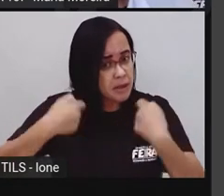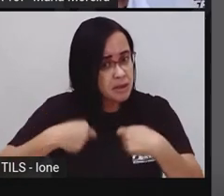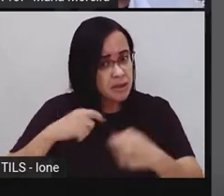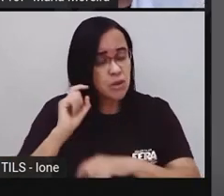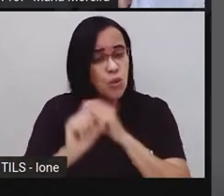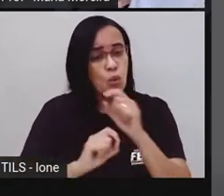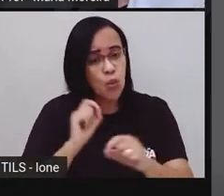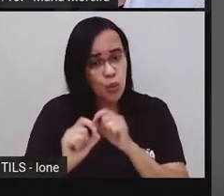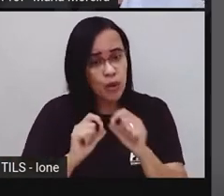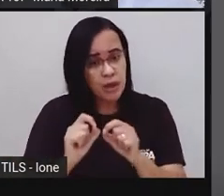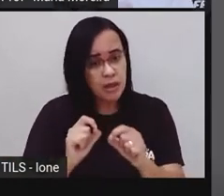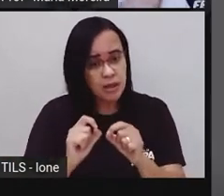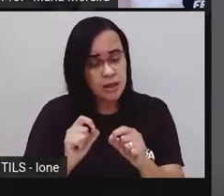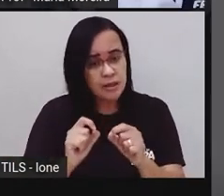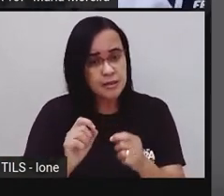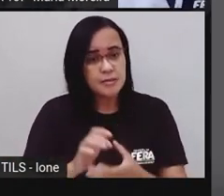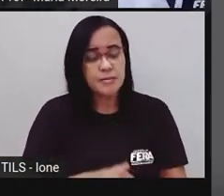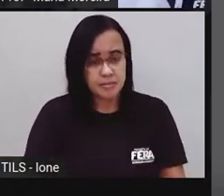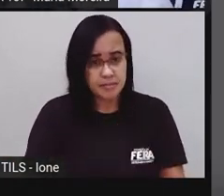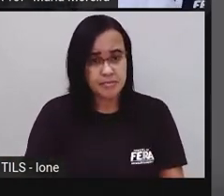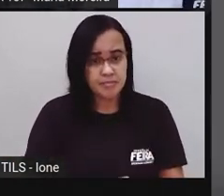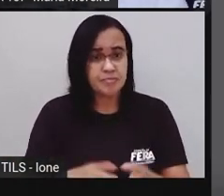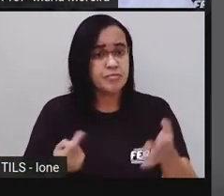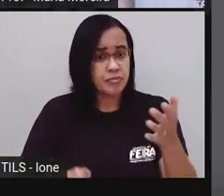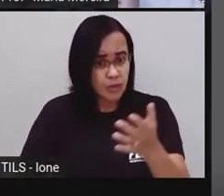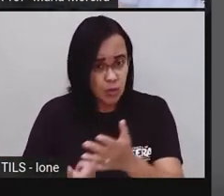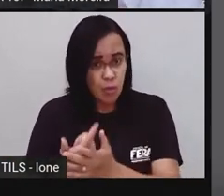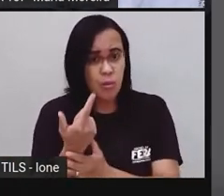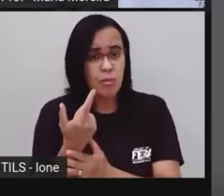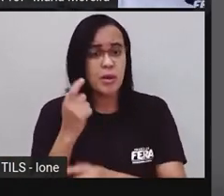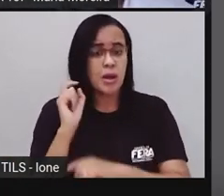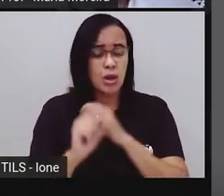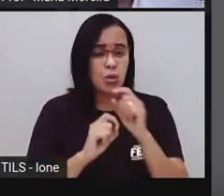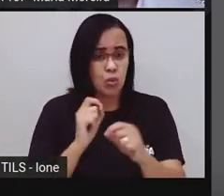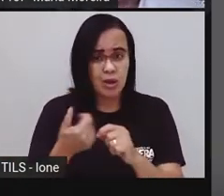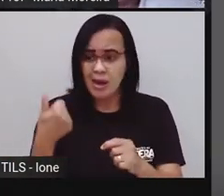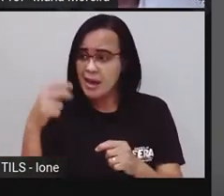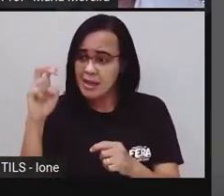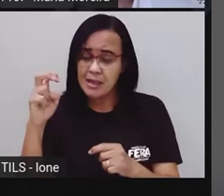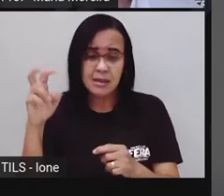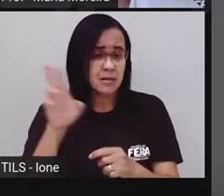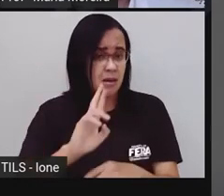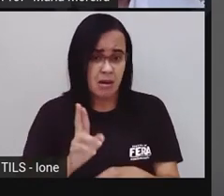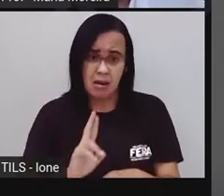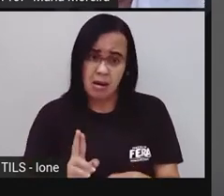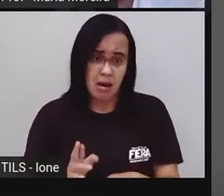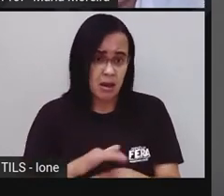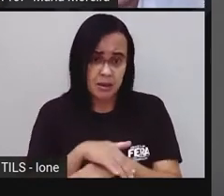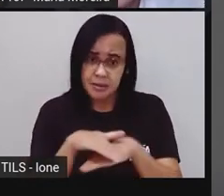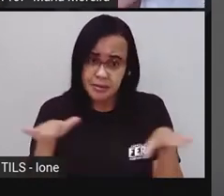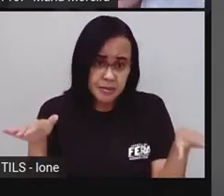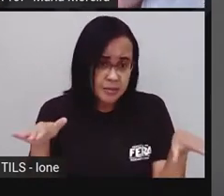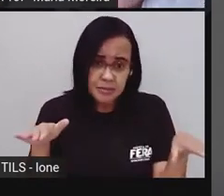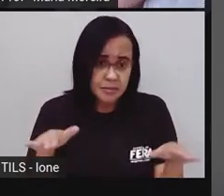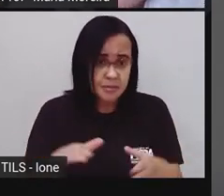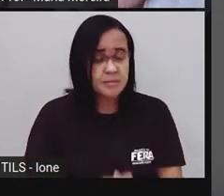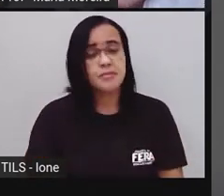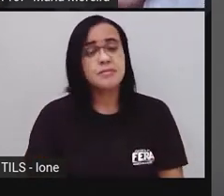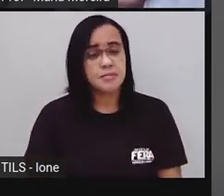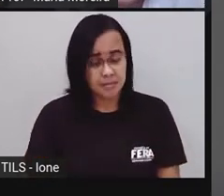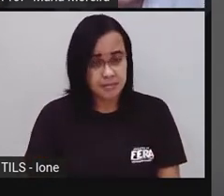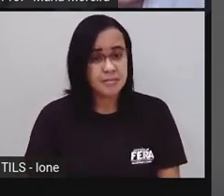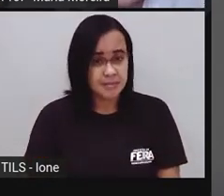verdade ó ele precisaria comprar até 15 reais de figurinhas né então a gente já sabe que